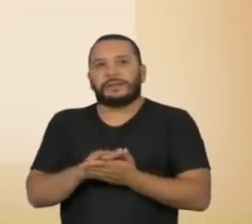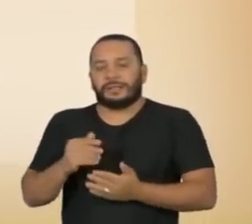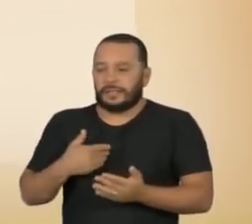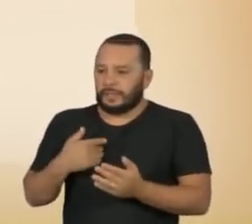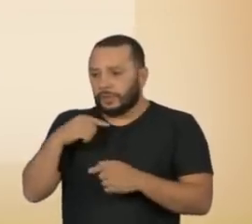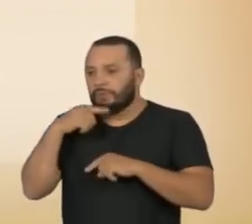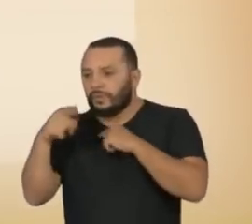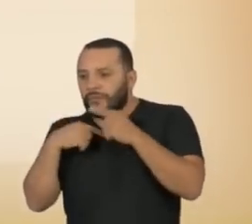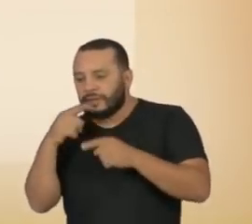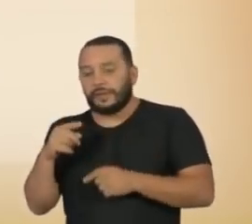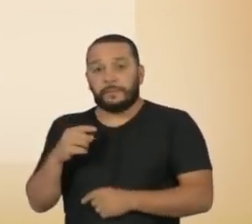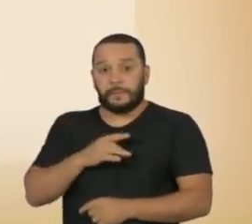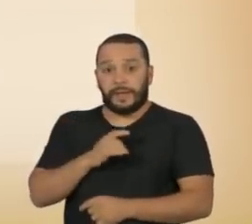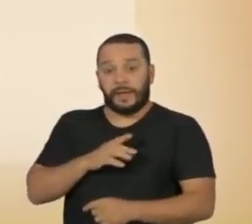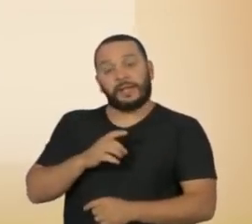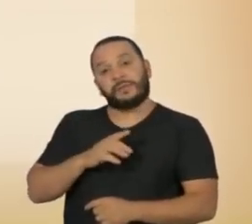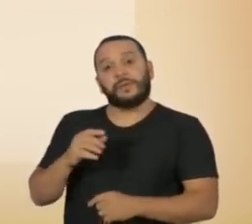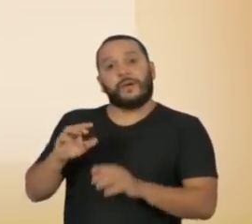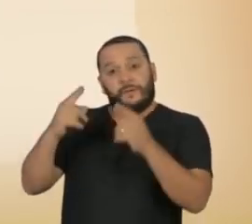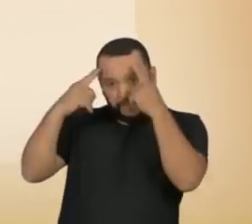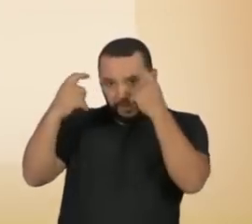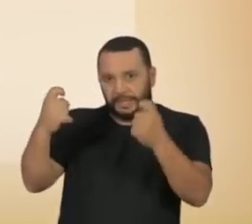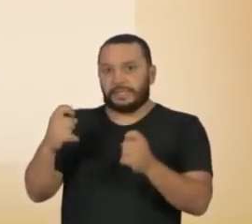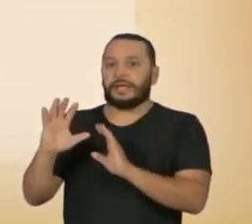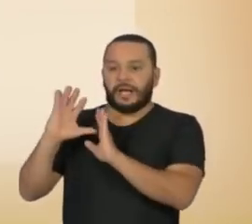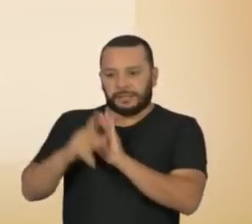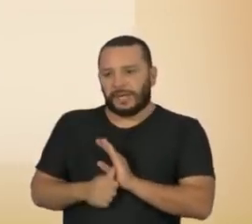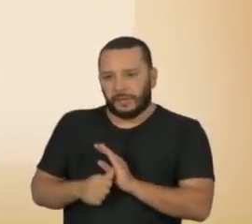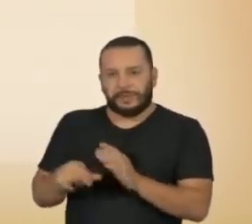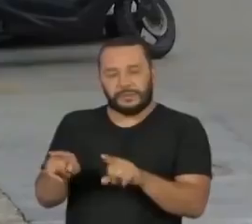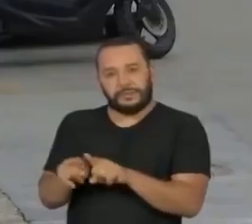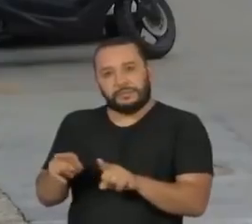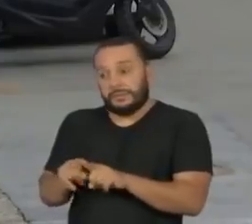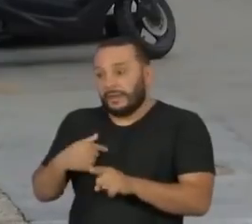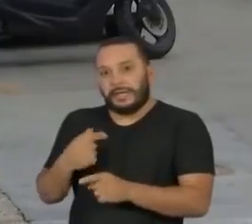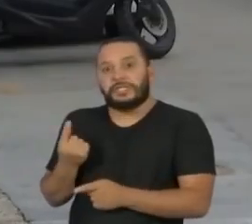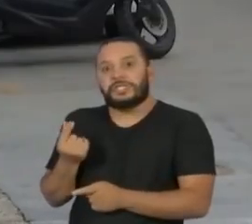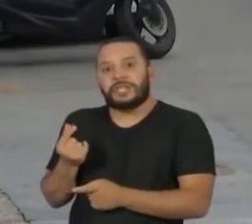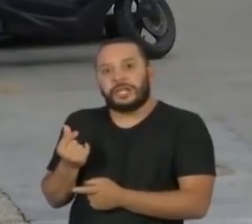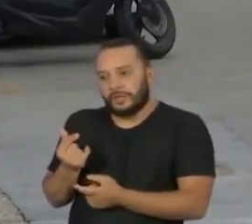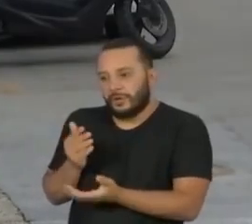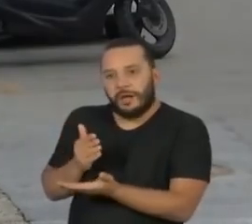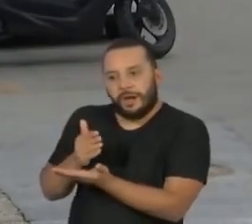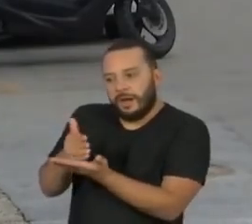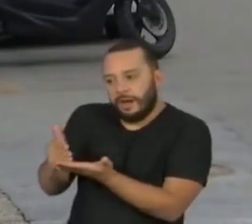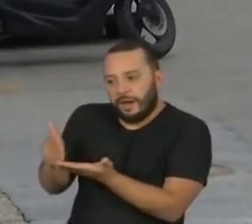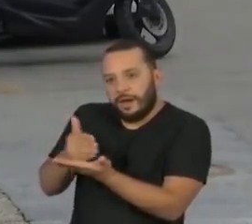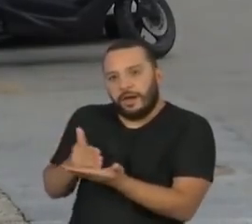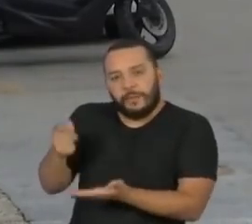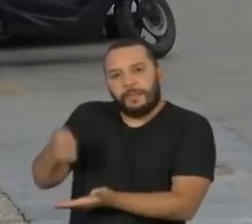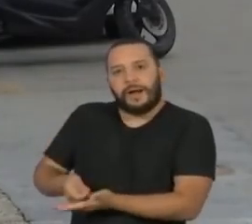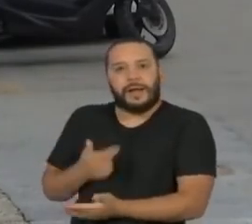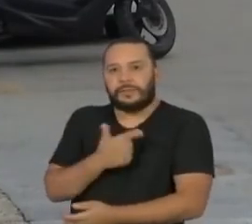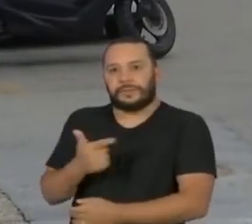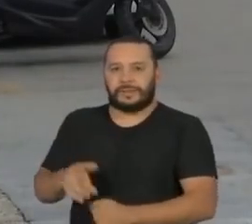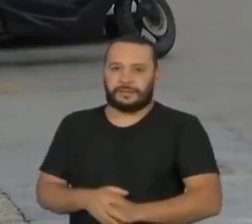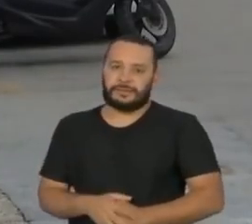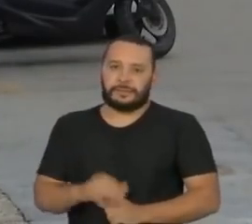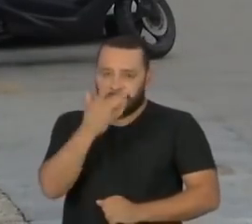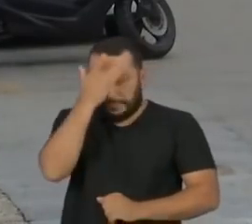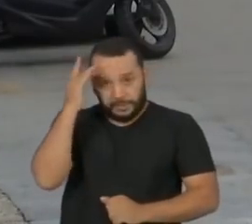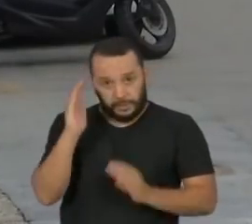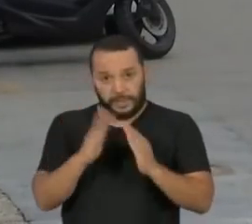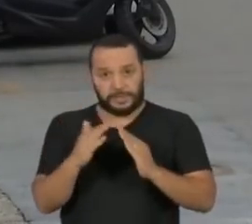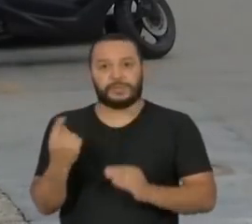e assaltos, e não ter alguém para dividir as despesas da casa. O número de pessoas que moram sozinhas está em alta nas